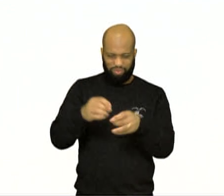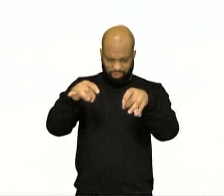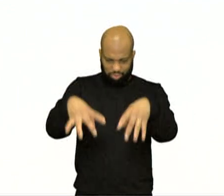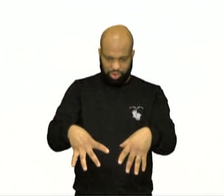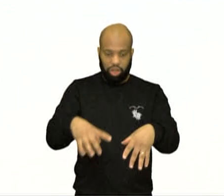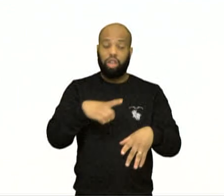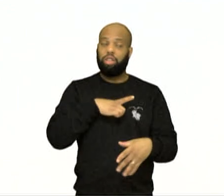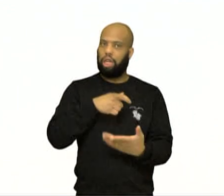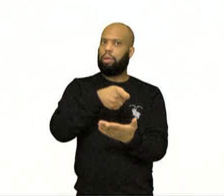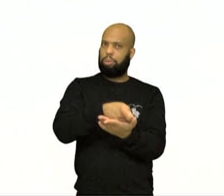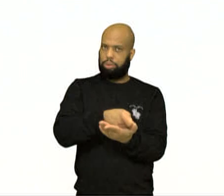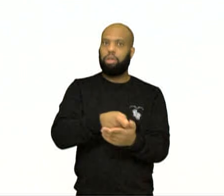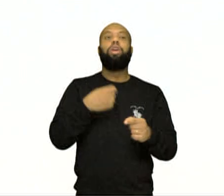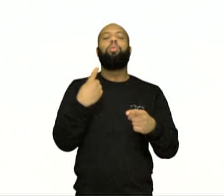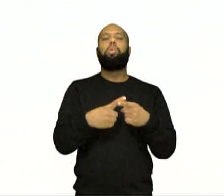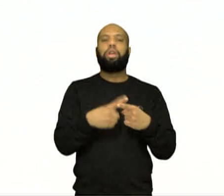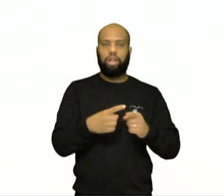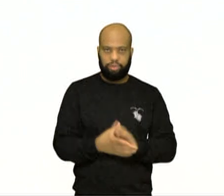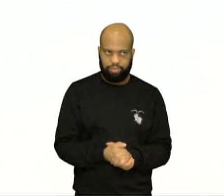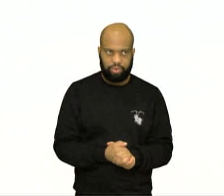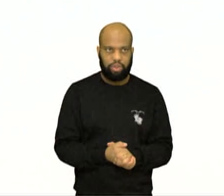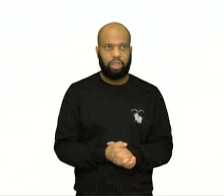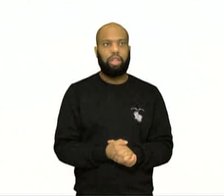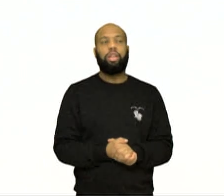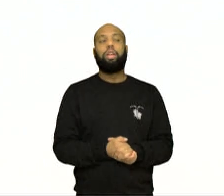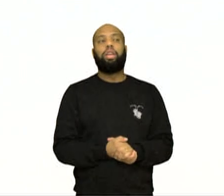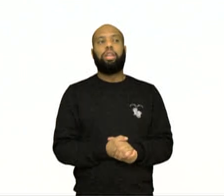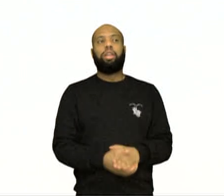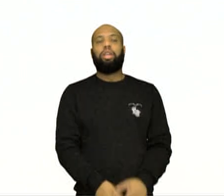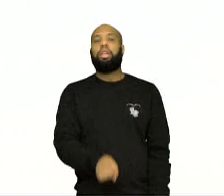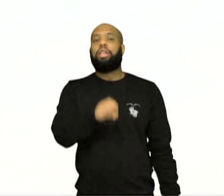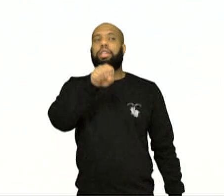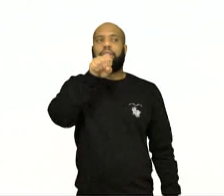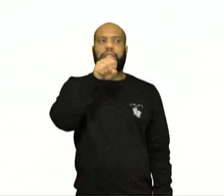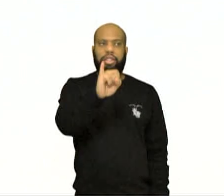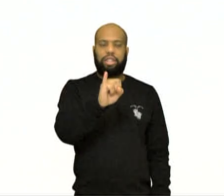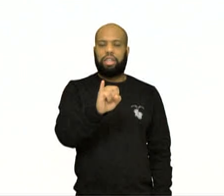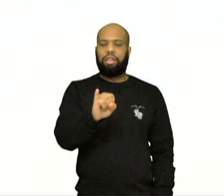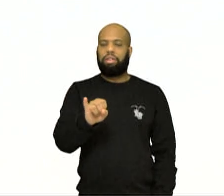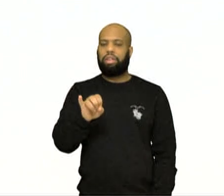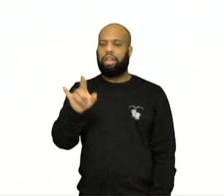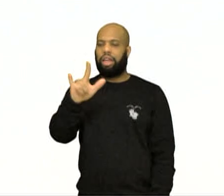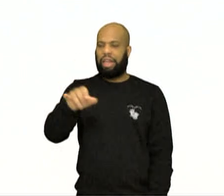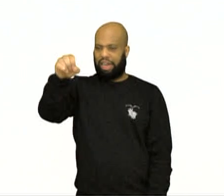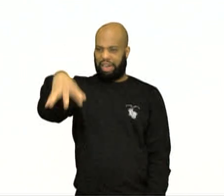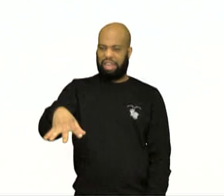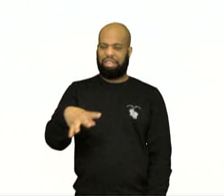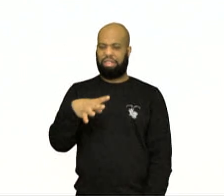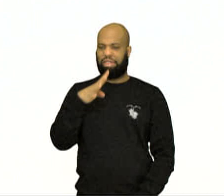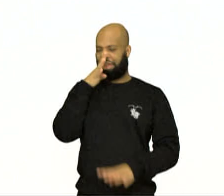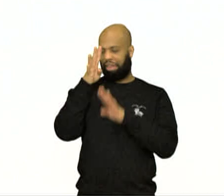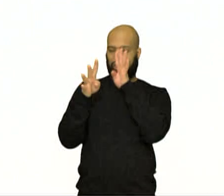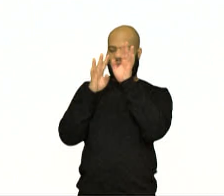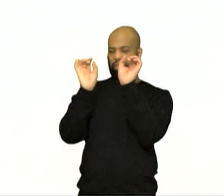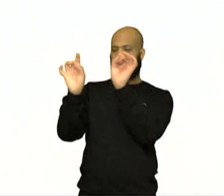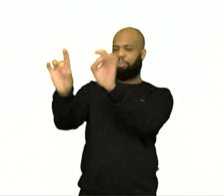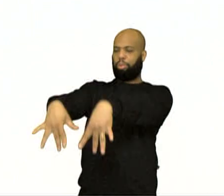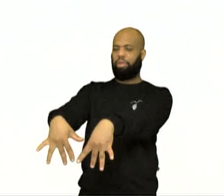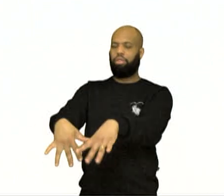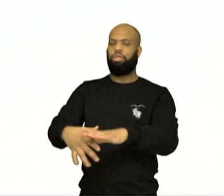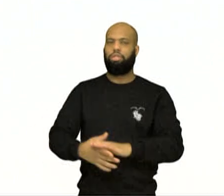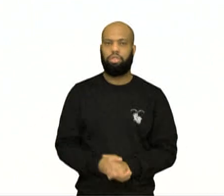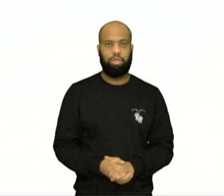devem ser rigorosos, pois se é depositado, né, em qualquer lugar, de qualquer forma, sem uma